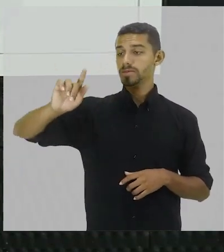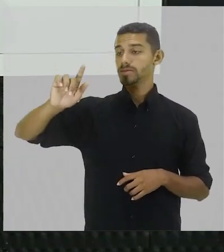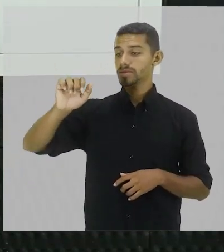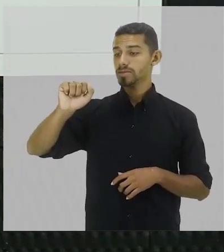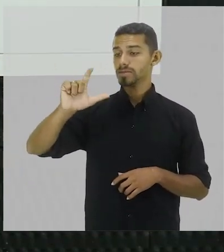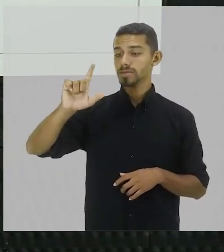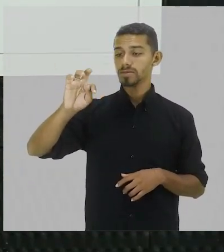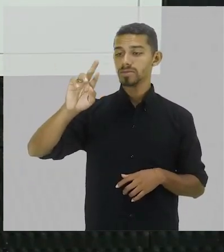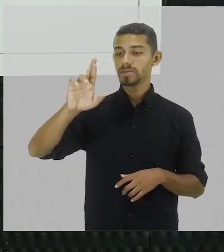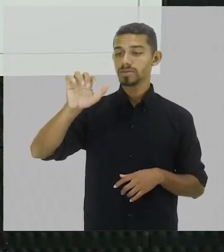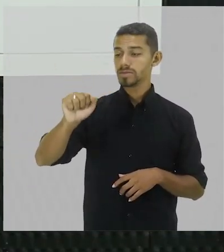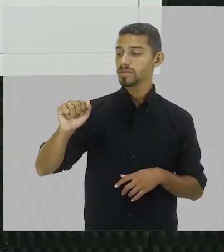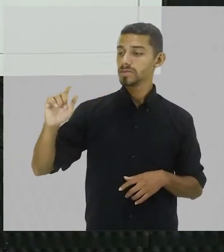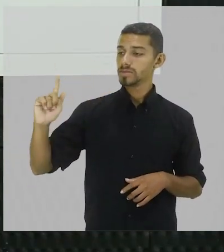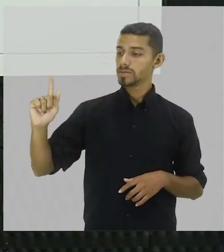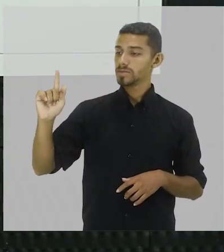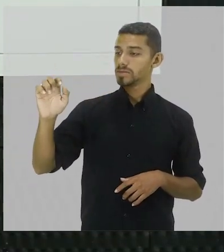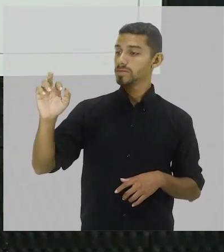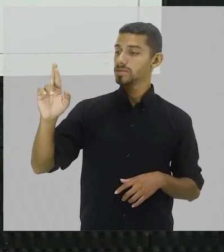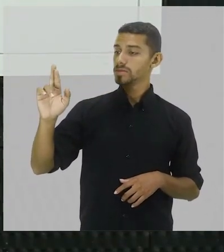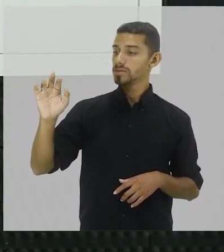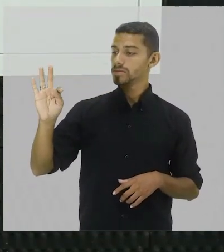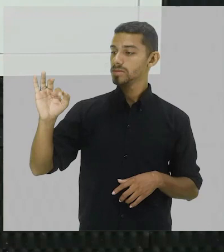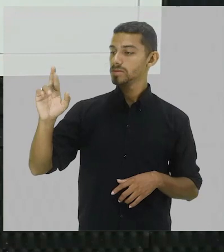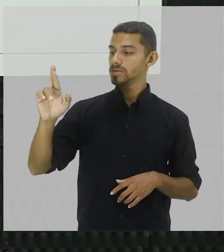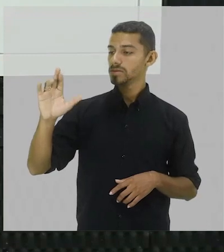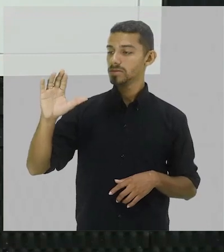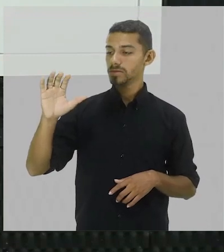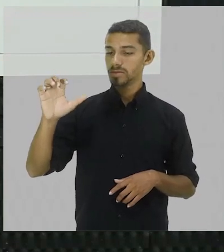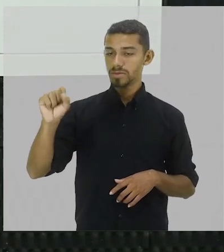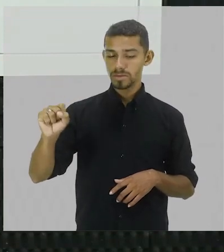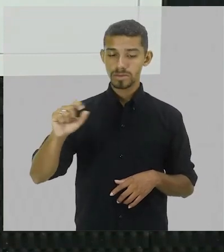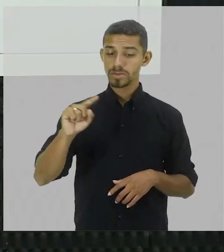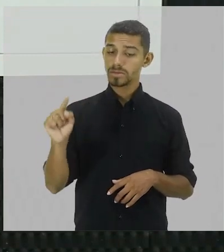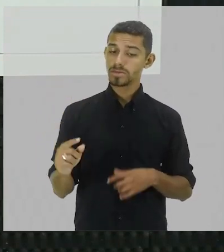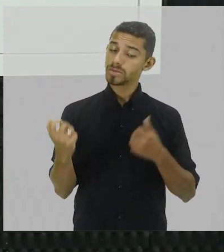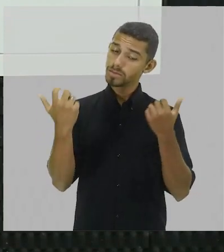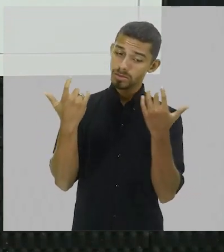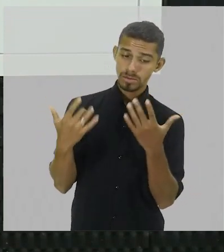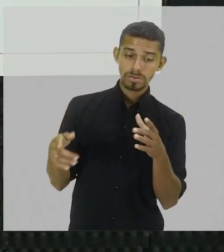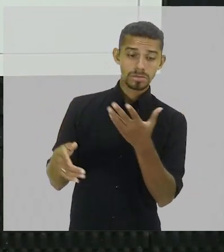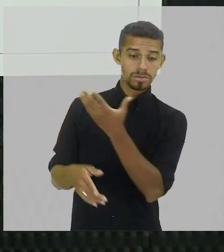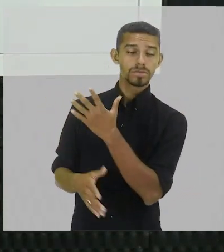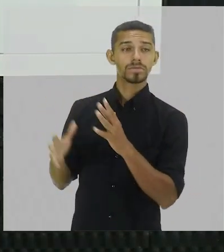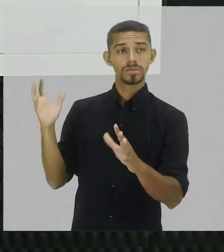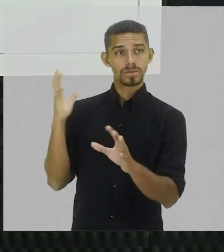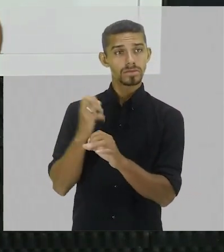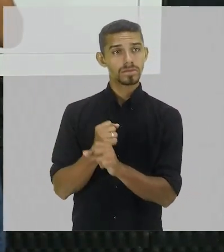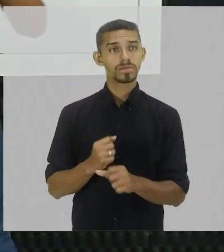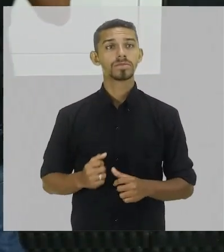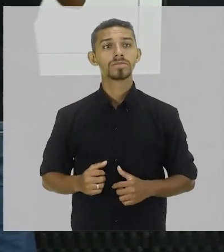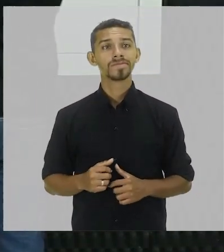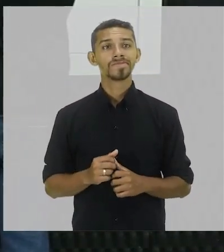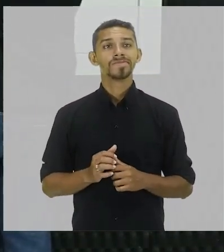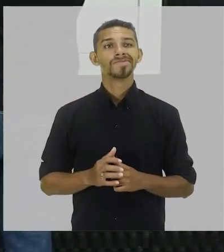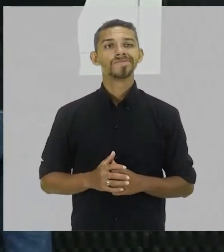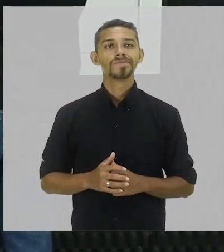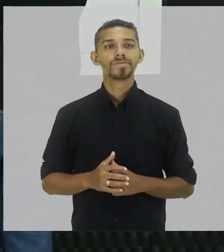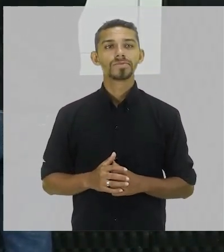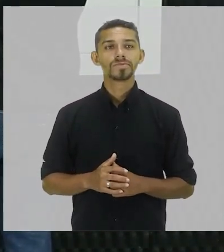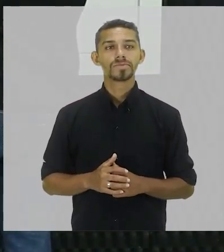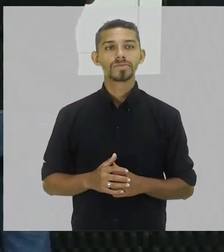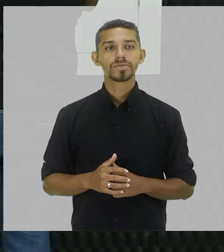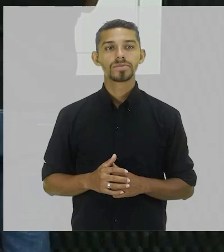e a altura do cone. A altura do cone é a mesma altura da pirâmide. Então, essa relação,